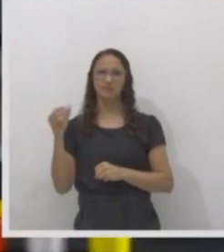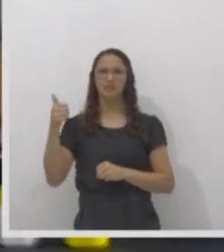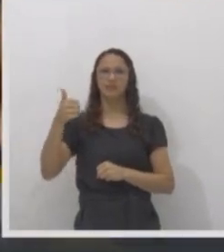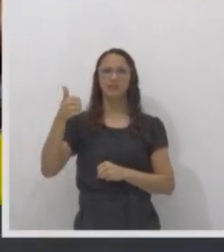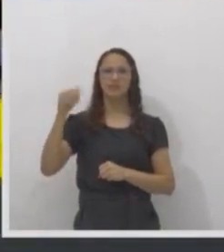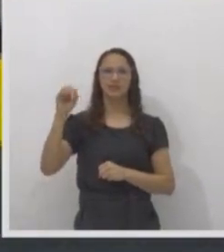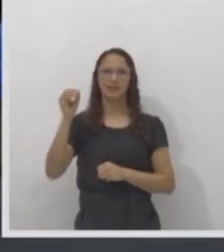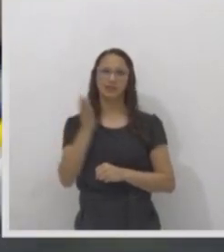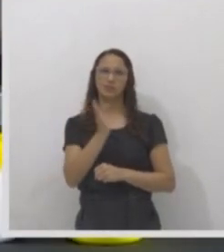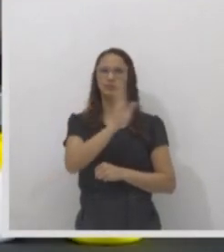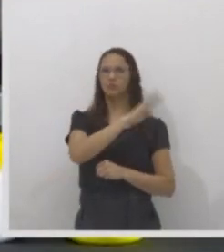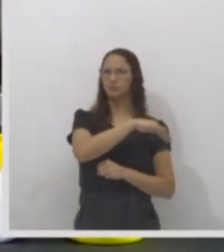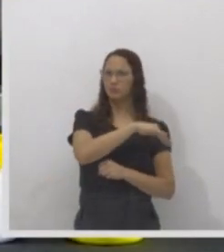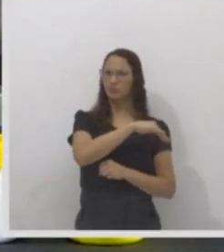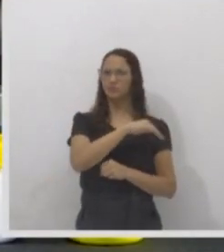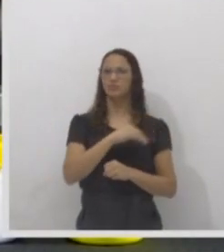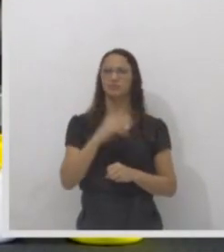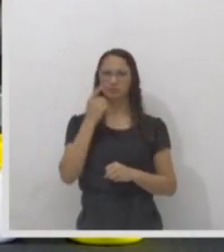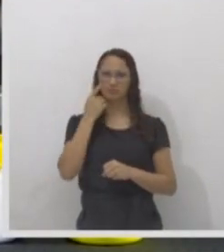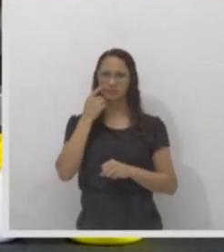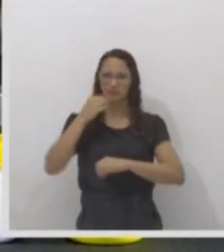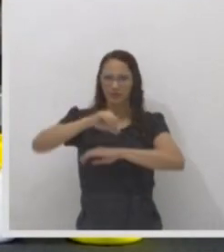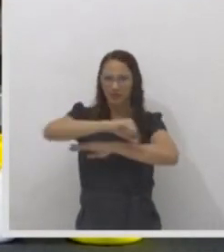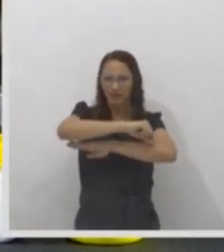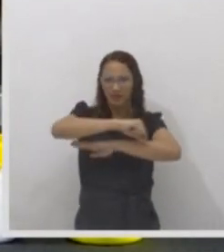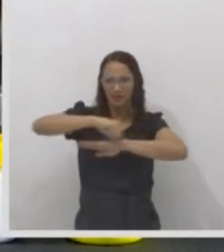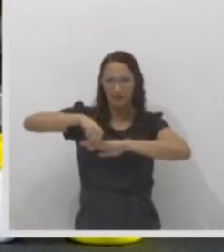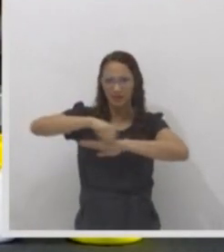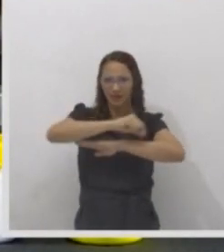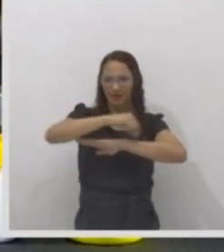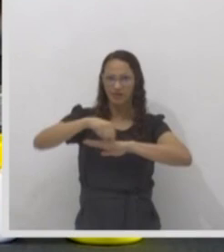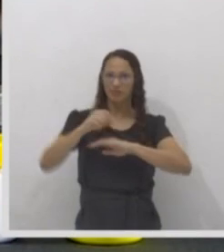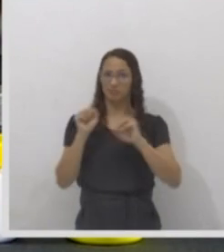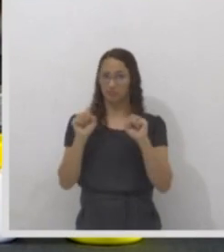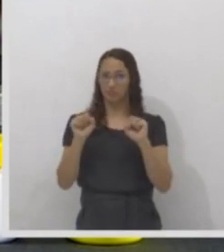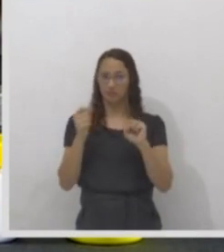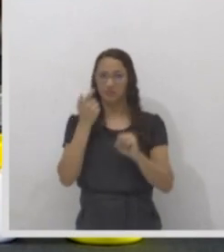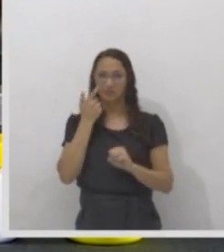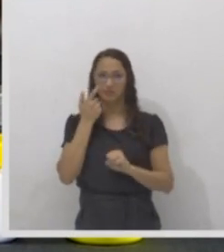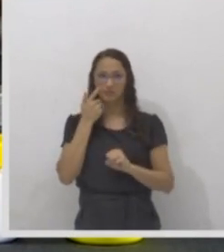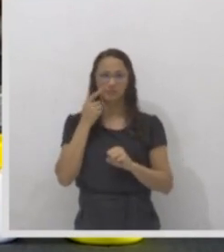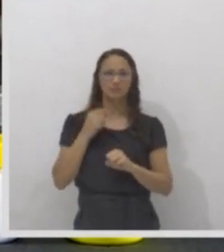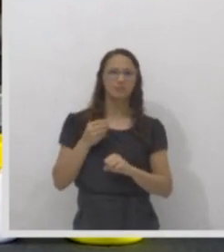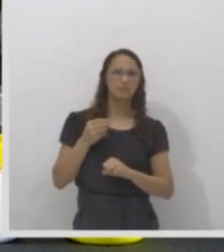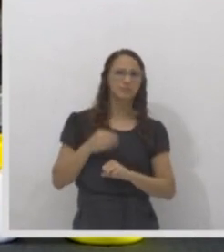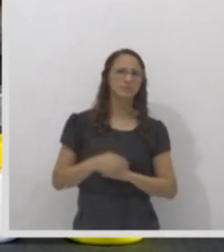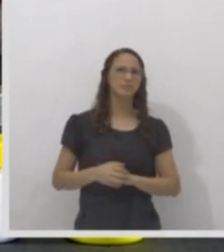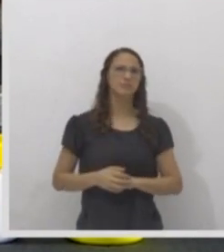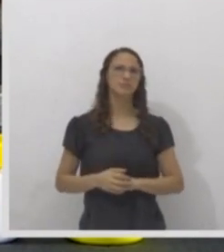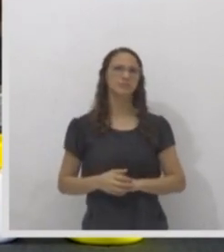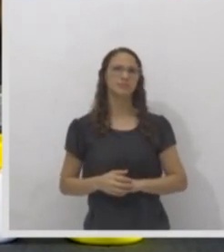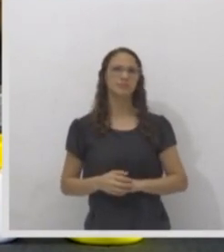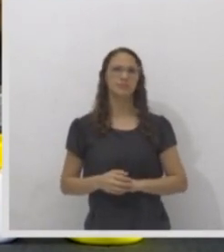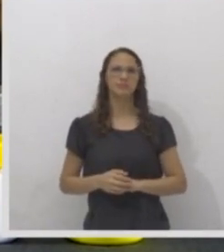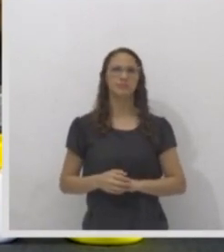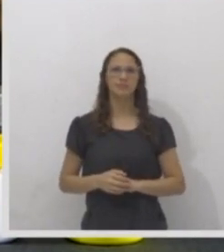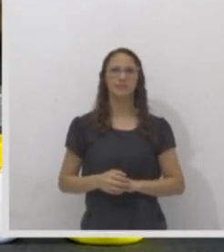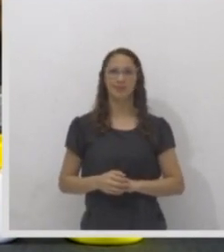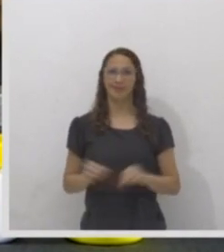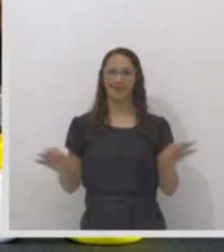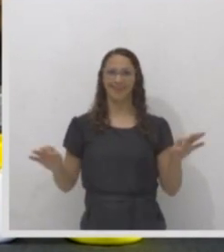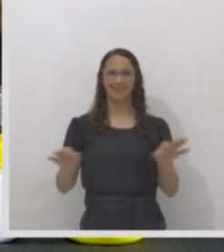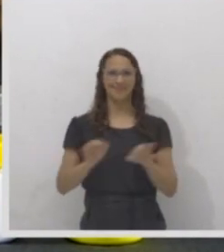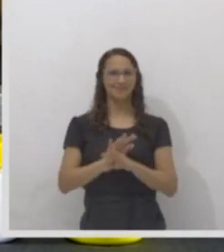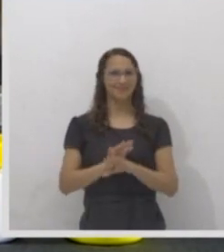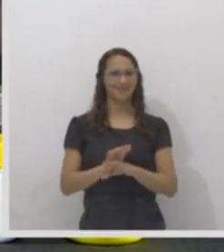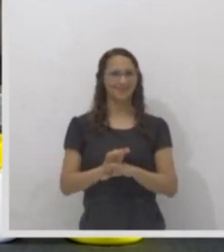E aí quando você conferir que está exatamente igual 10 centímetros de cada lado, você já tem o seu avião pronto.